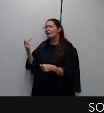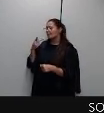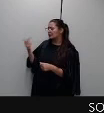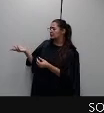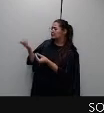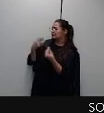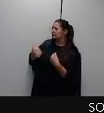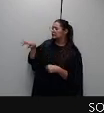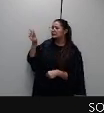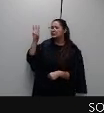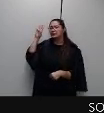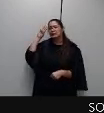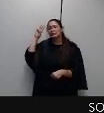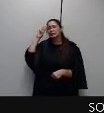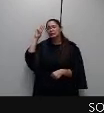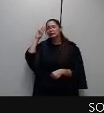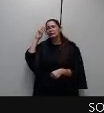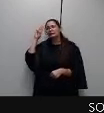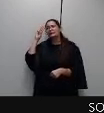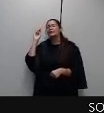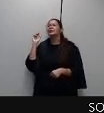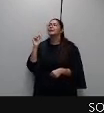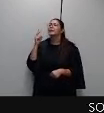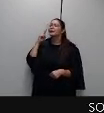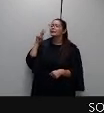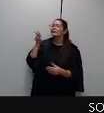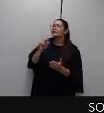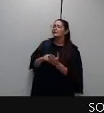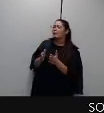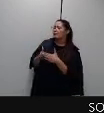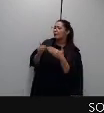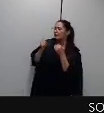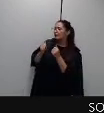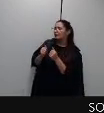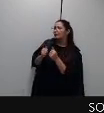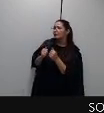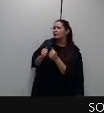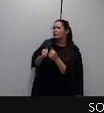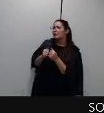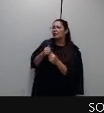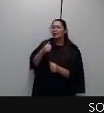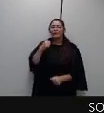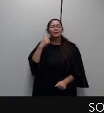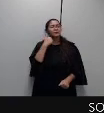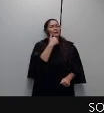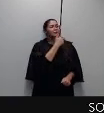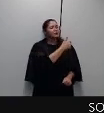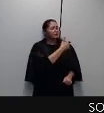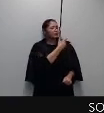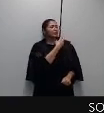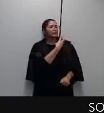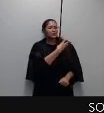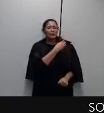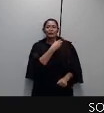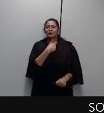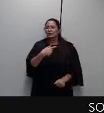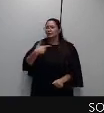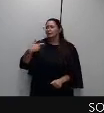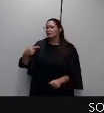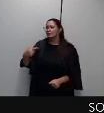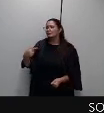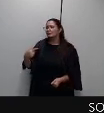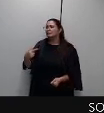eu continuo com vista por favor é o resto 13797 73